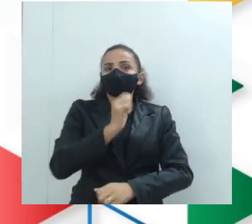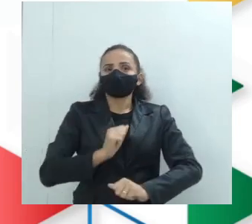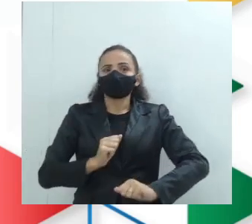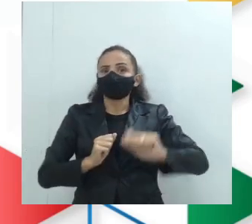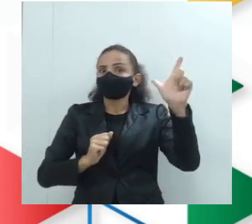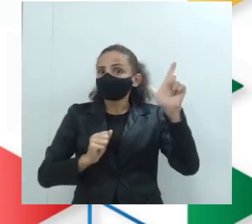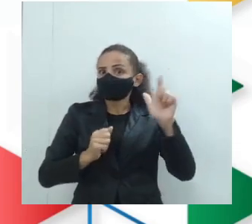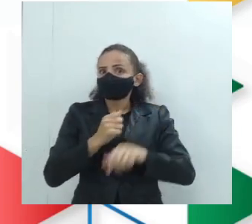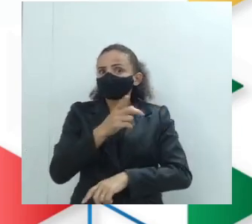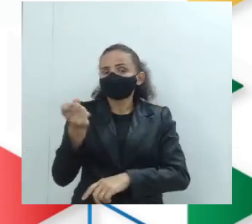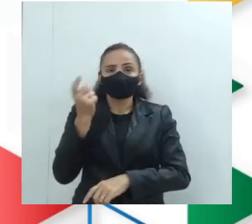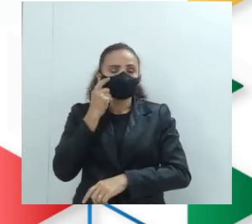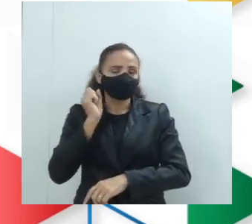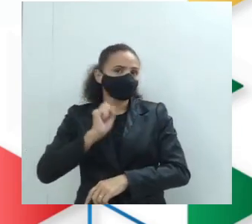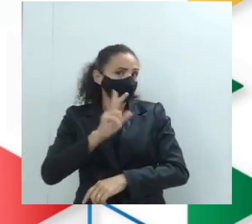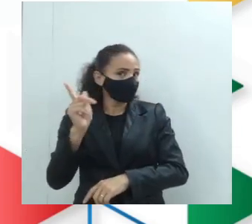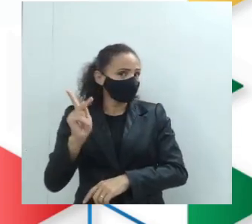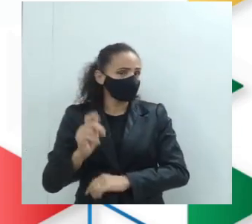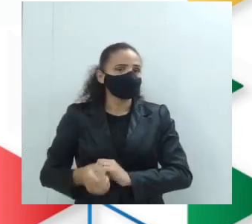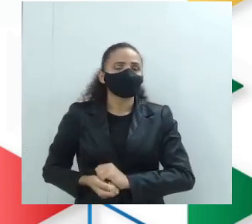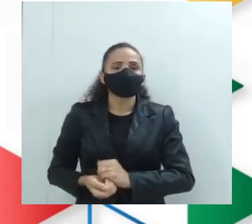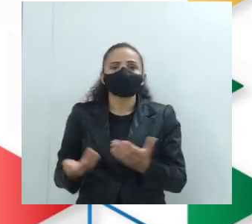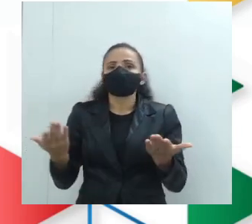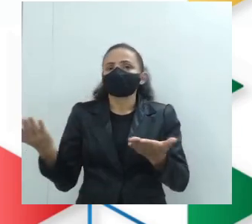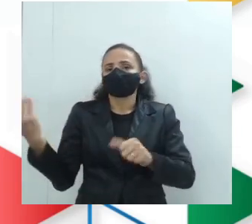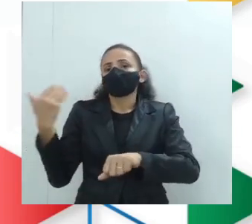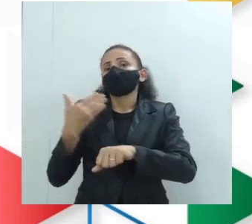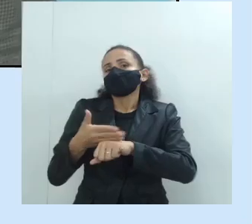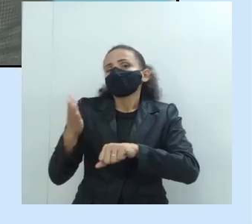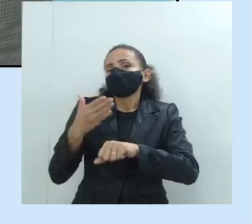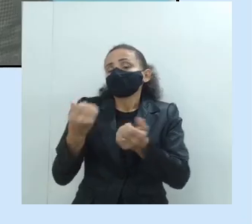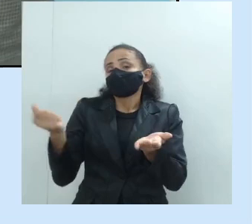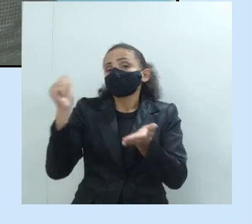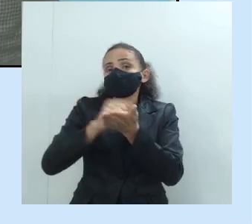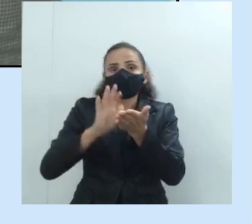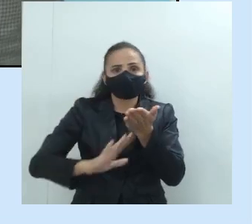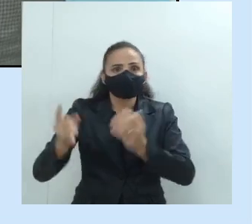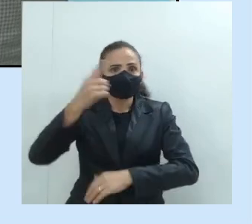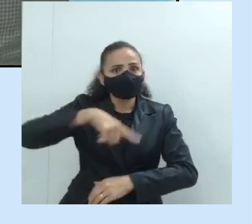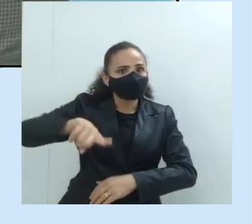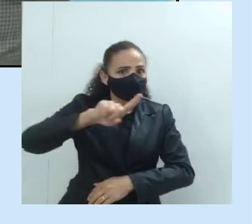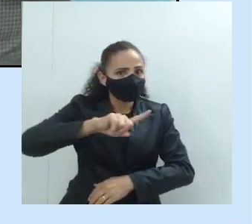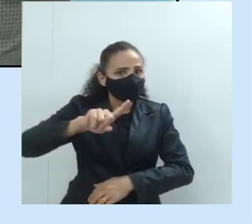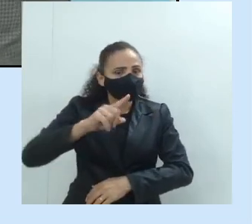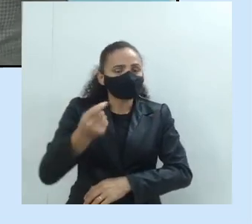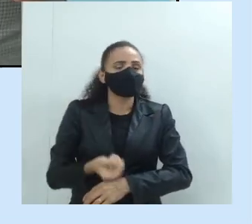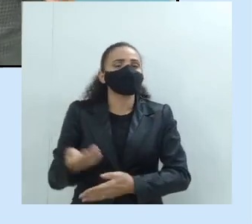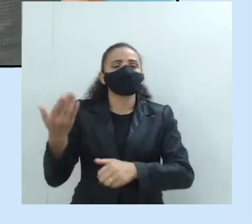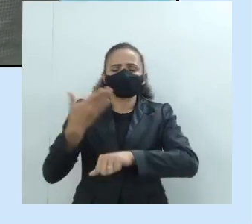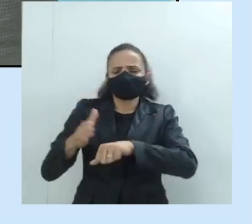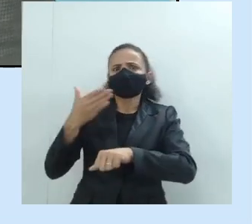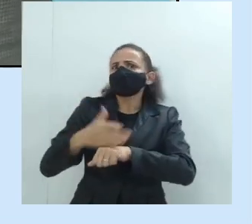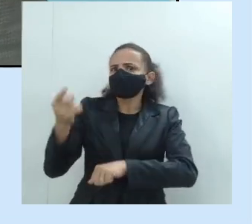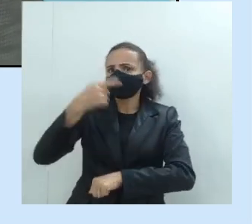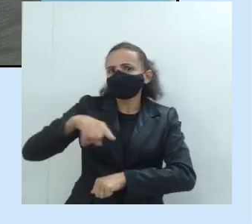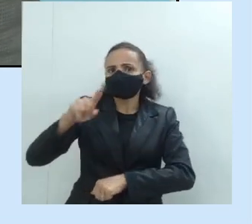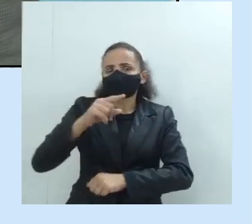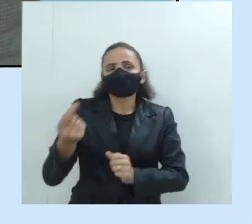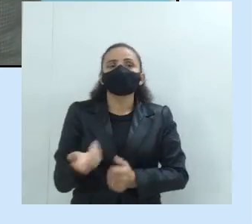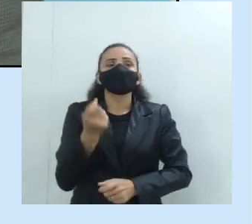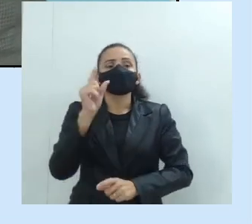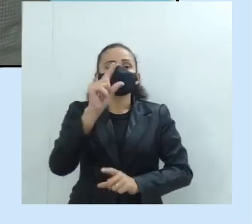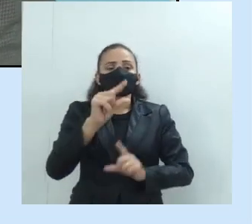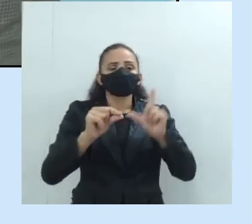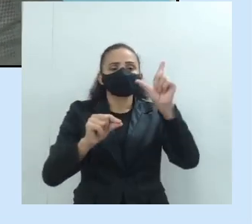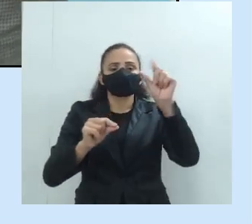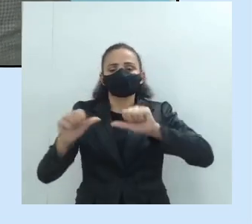azul. Ok? Vamos lá. Atividades para vocês entenderem comigo como que ela funciona, tá? Indique quantos eixos